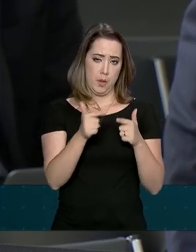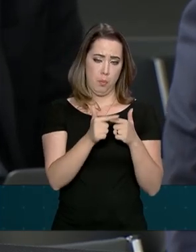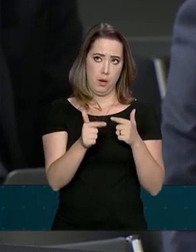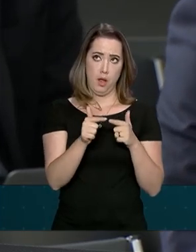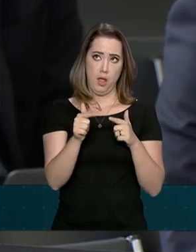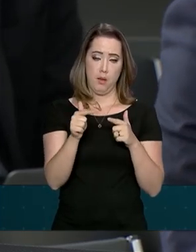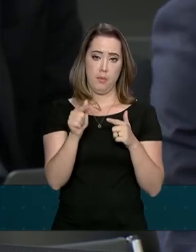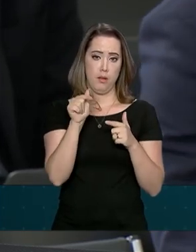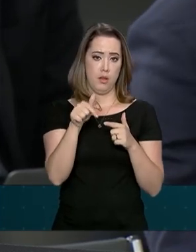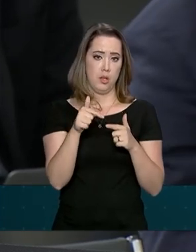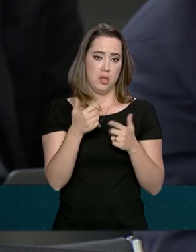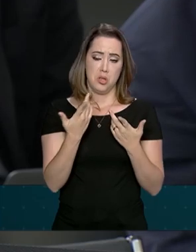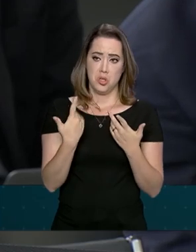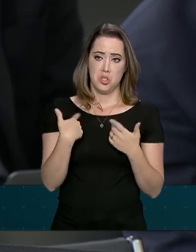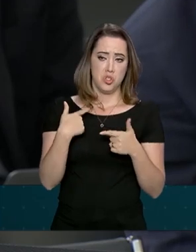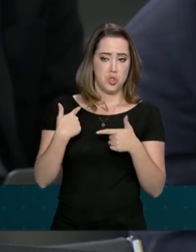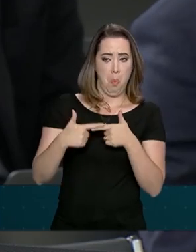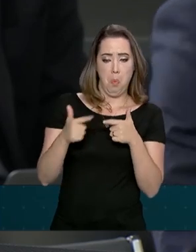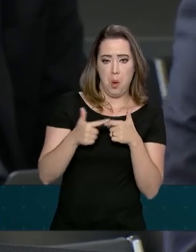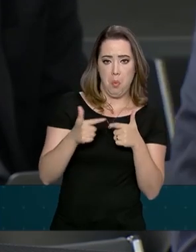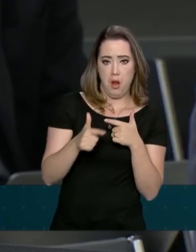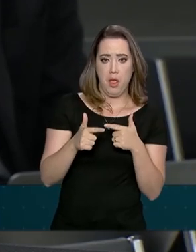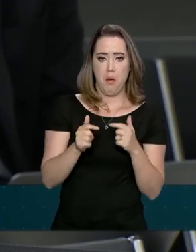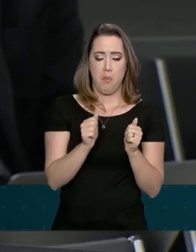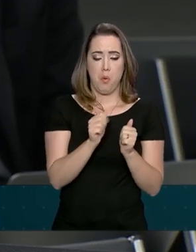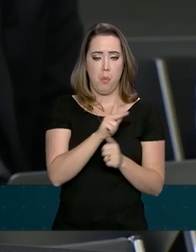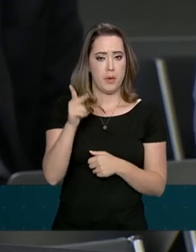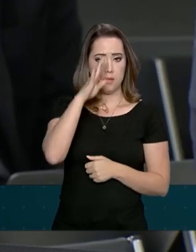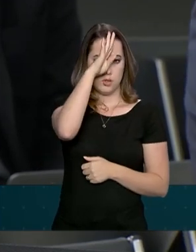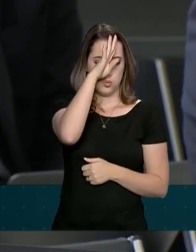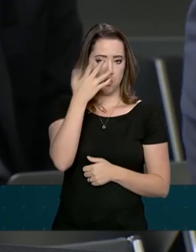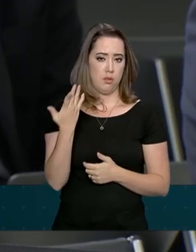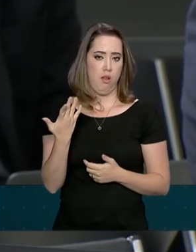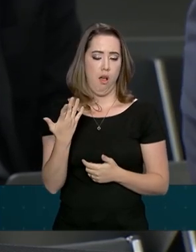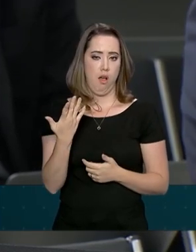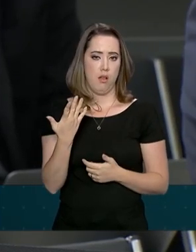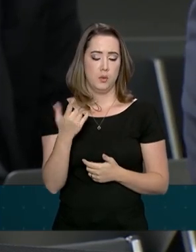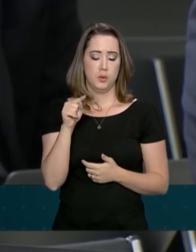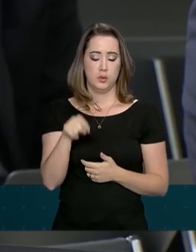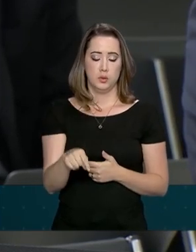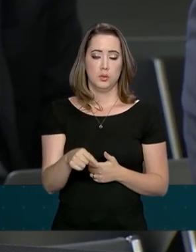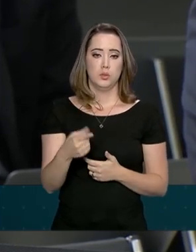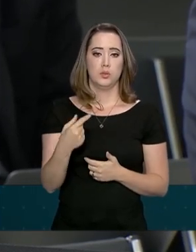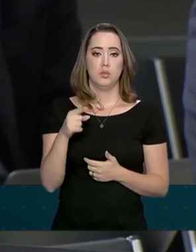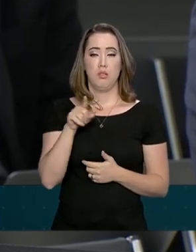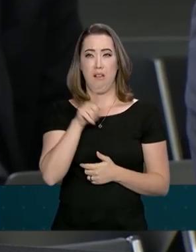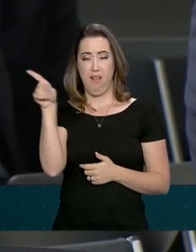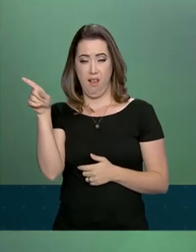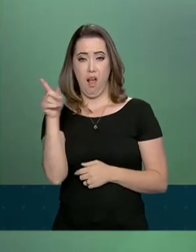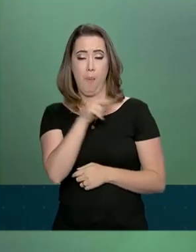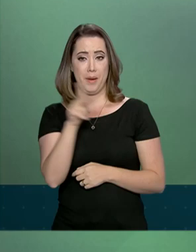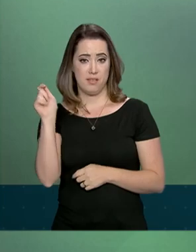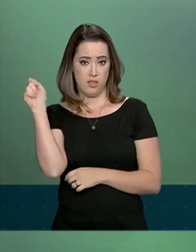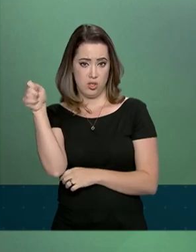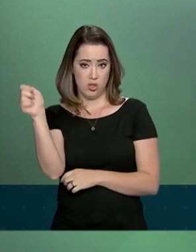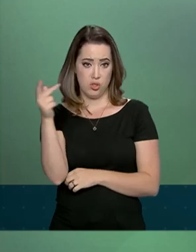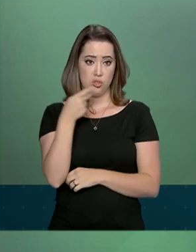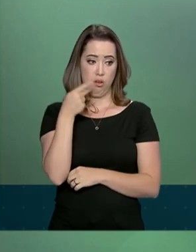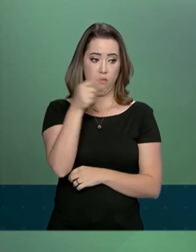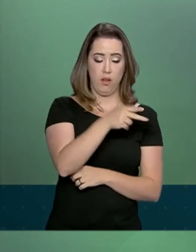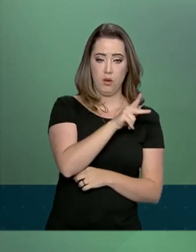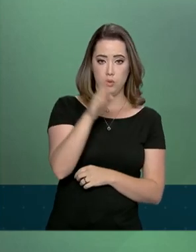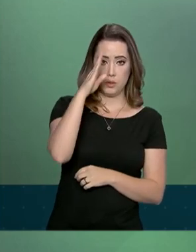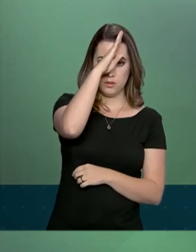ter problemas com um presidente profissional é eu gostaria de saber como o governo eo presidente